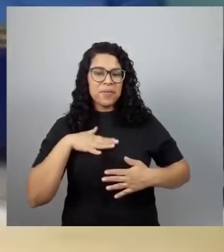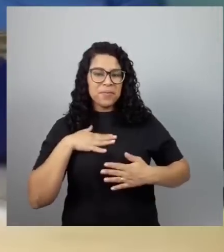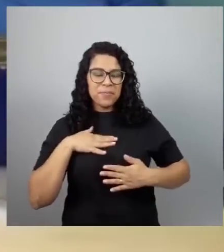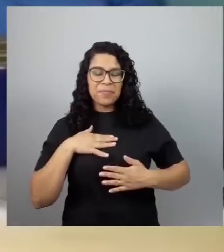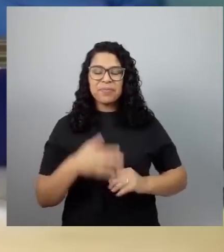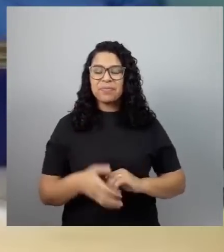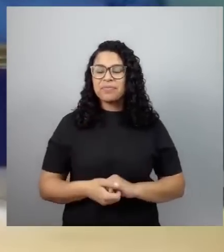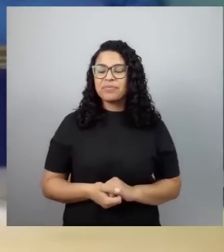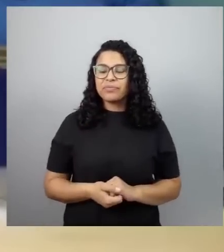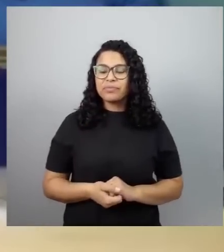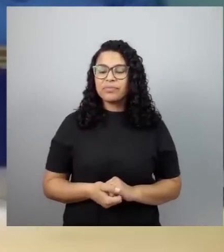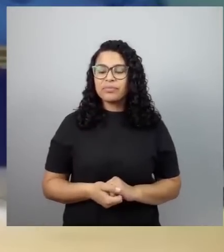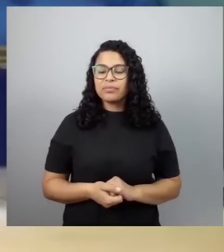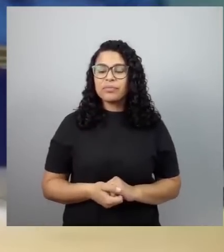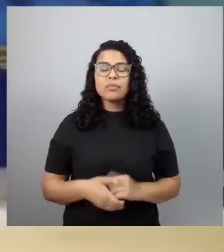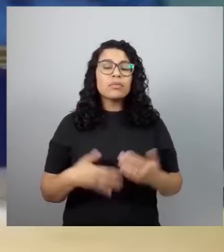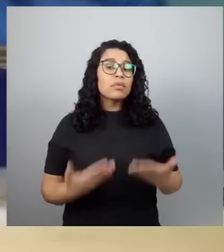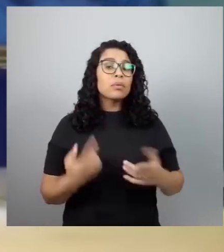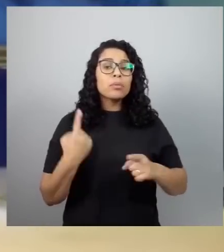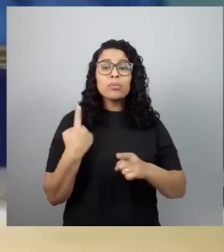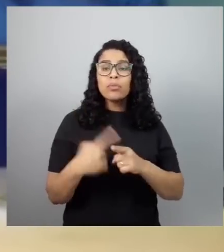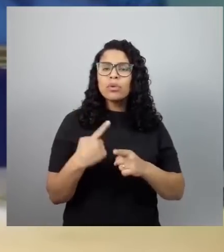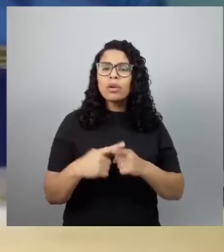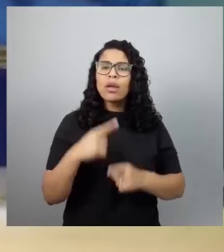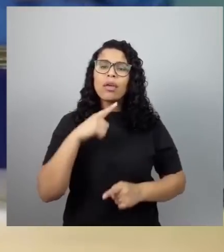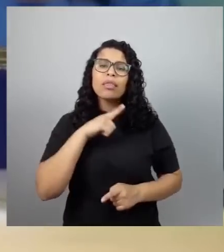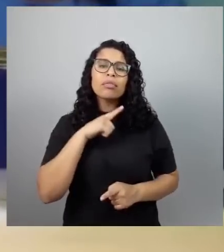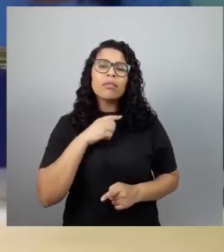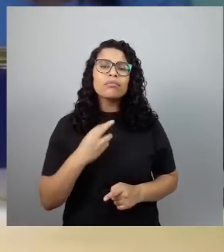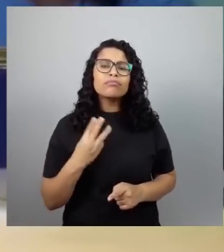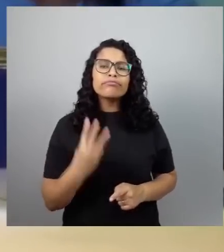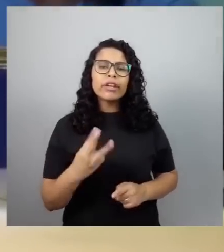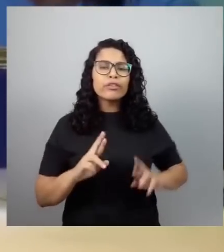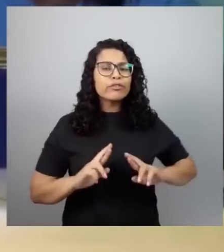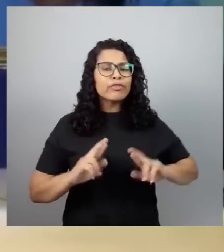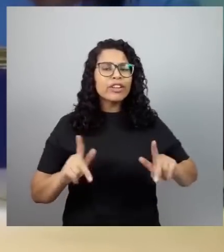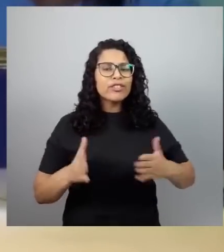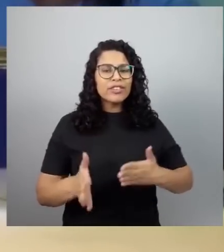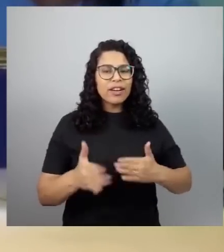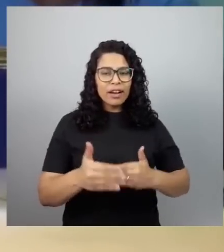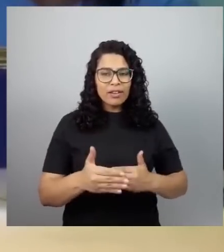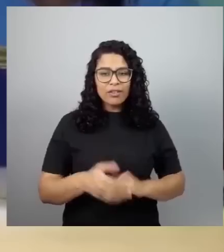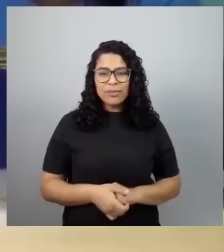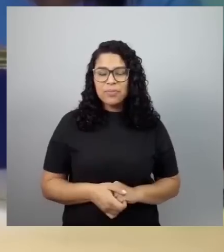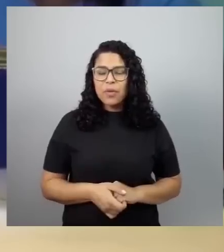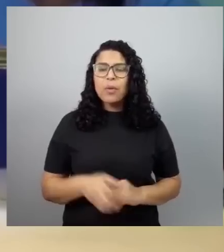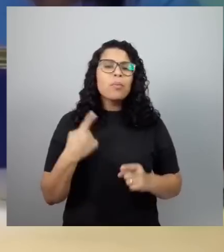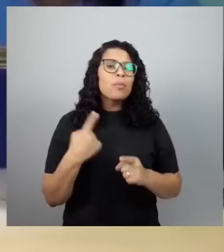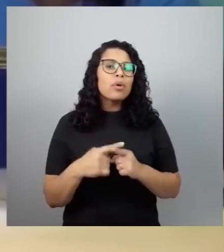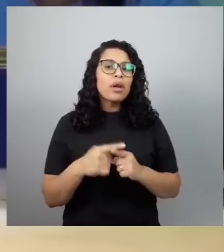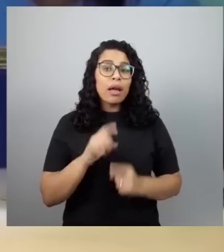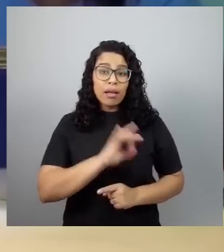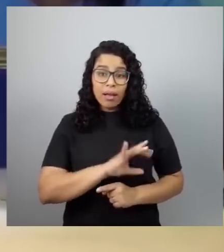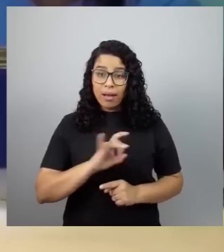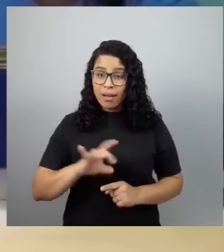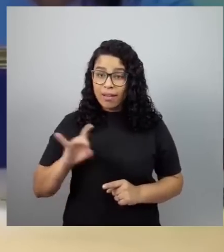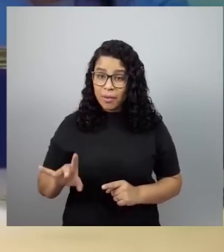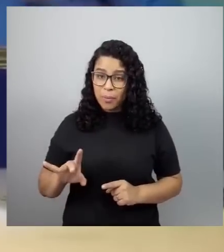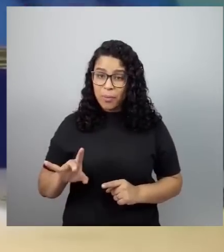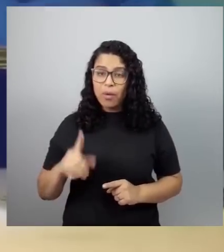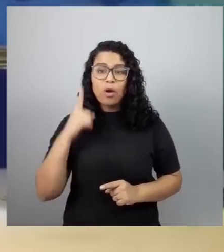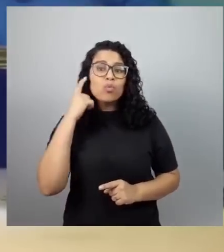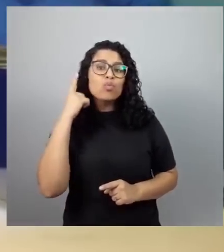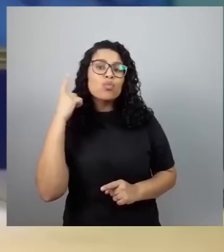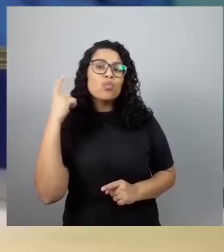nosso violão, tá? E por que nós temos três caixas diferentes? Porque cada tamanho de caixa vai sair